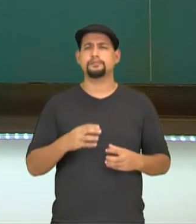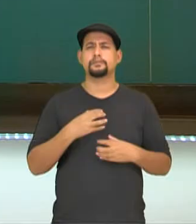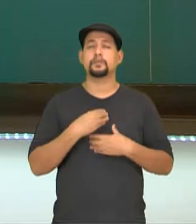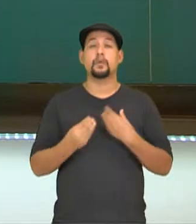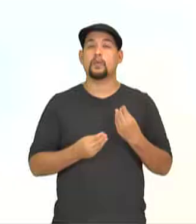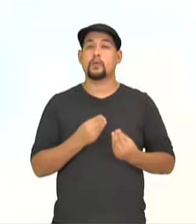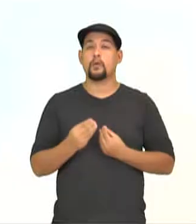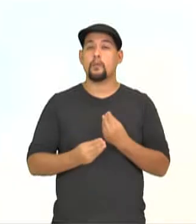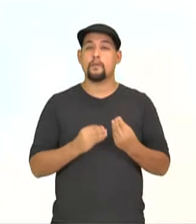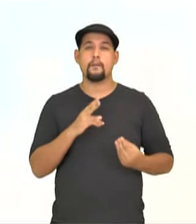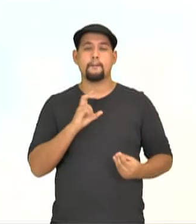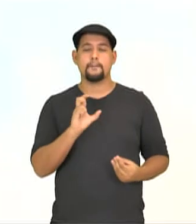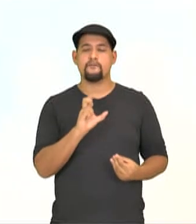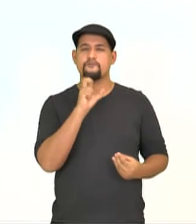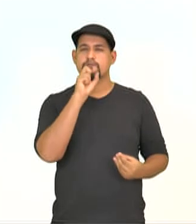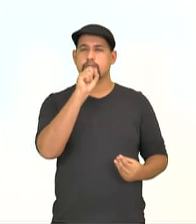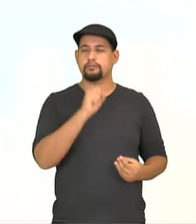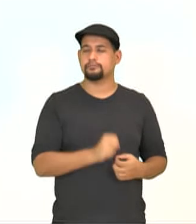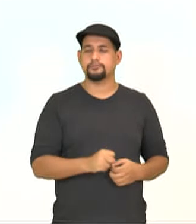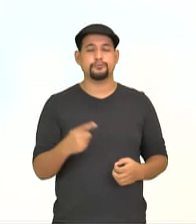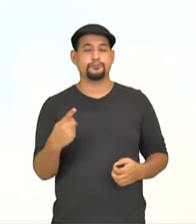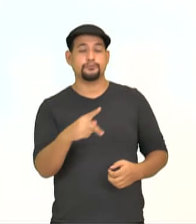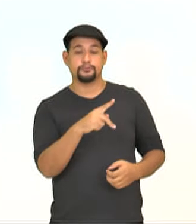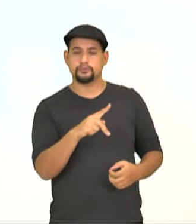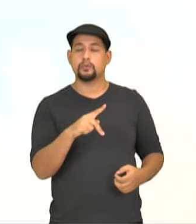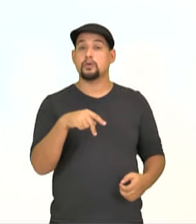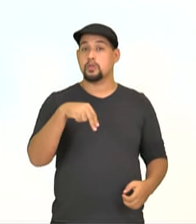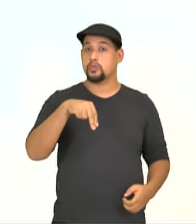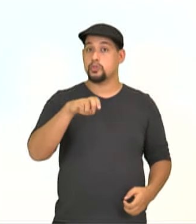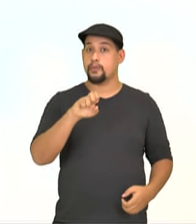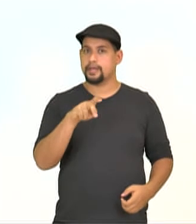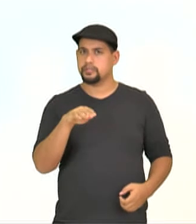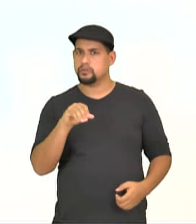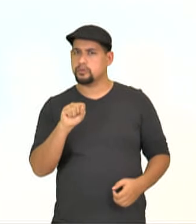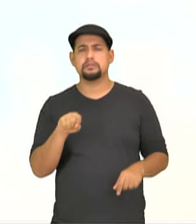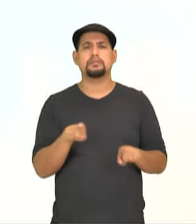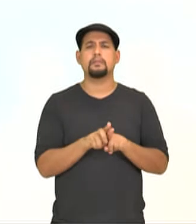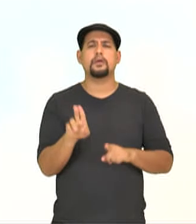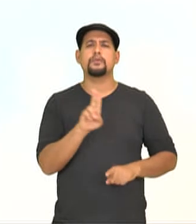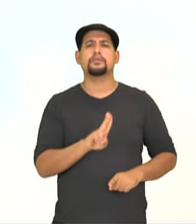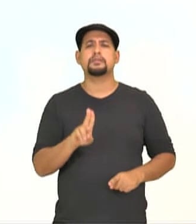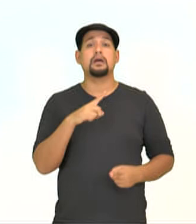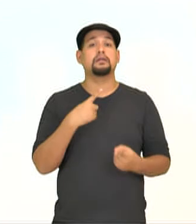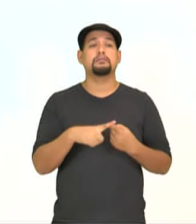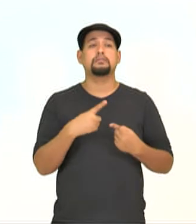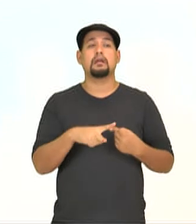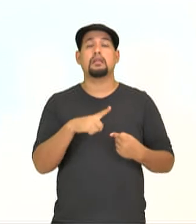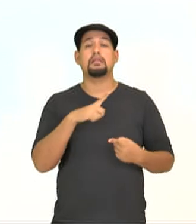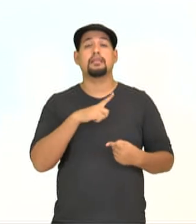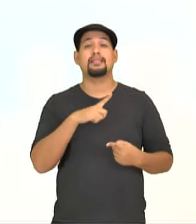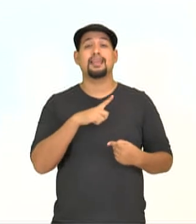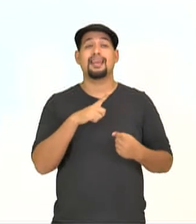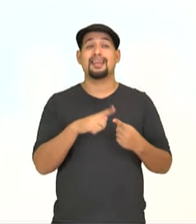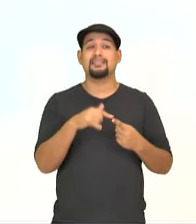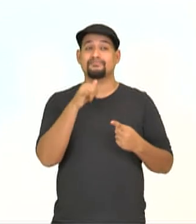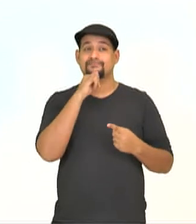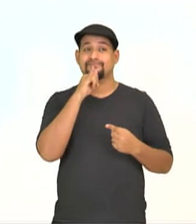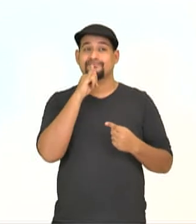Los tônicos míos, tuyos e nuestros foram usados porque aparecem